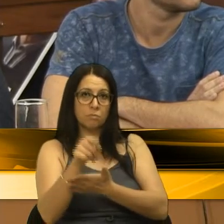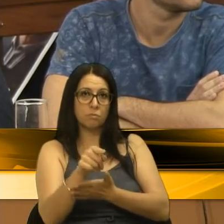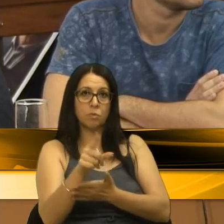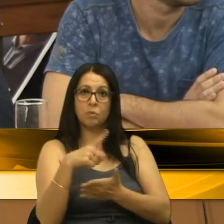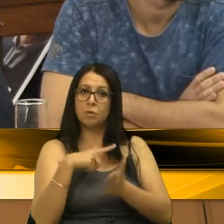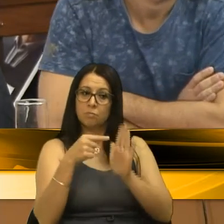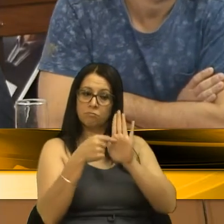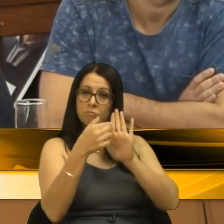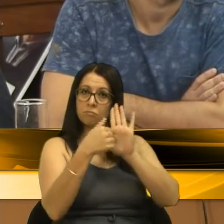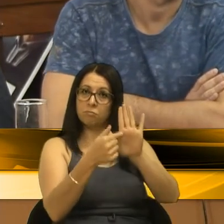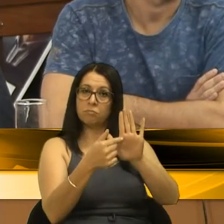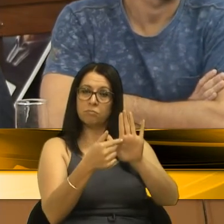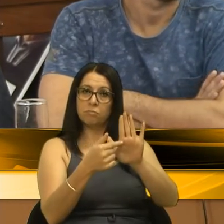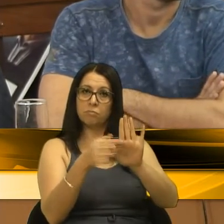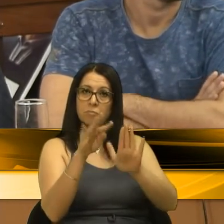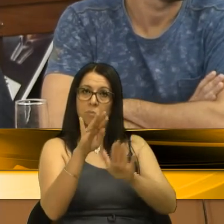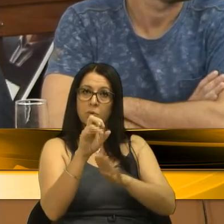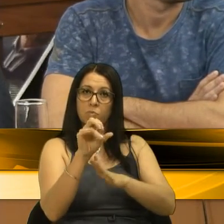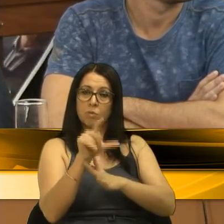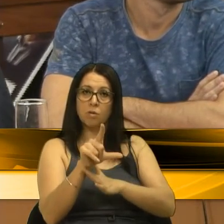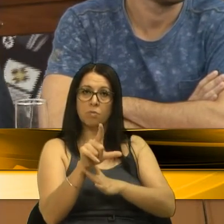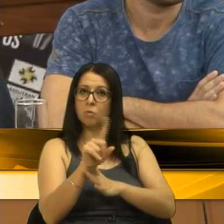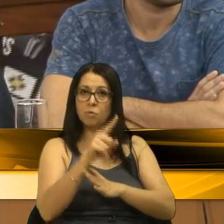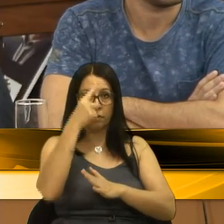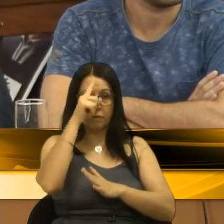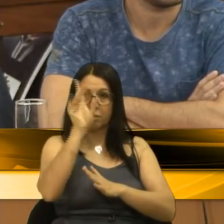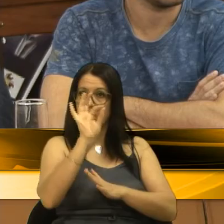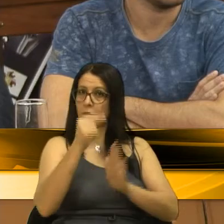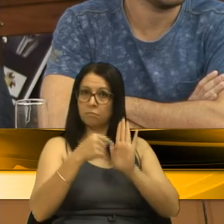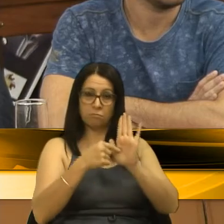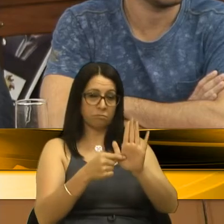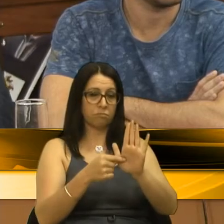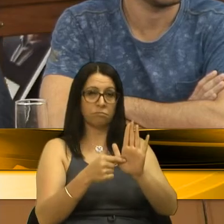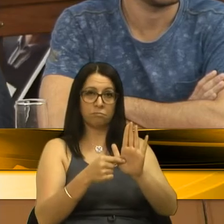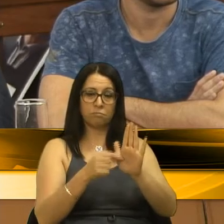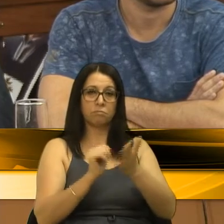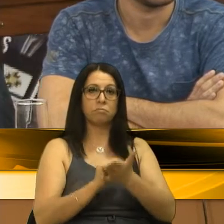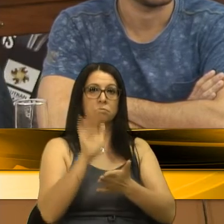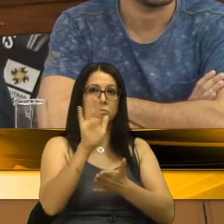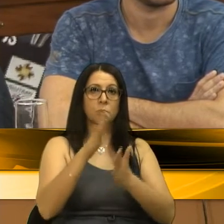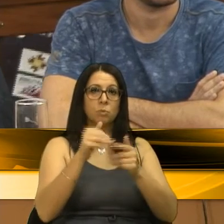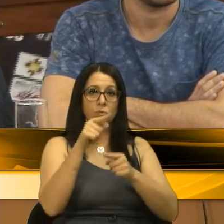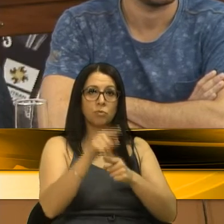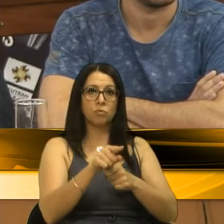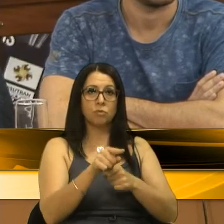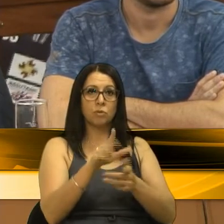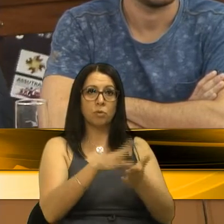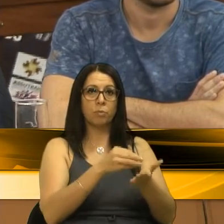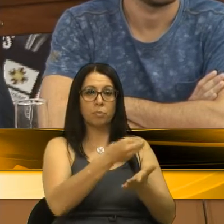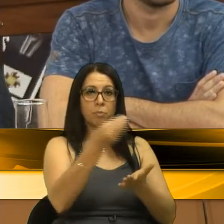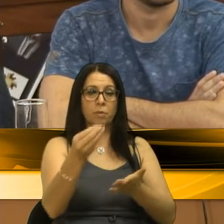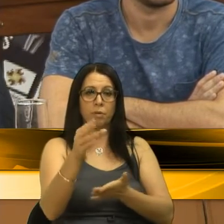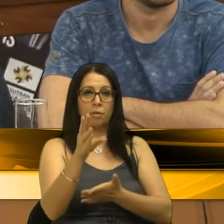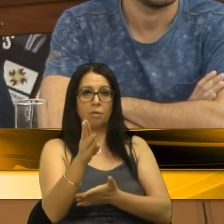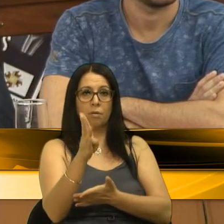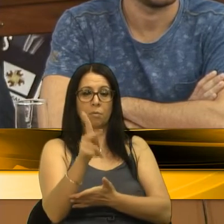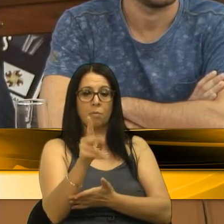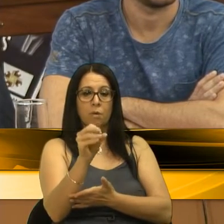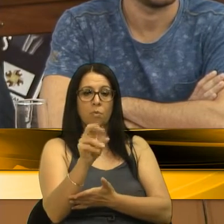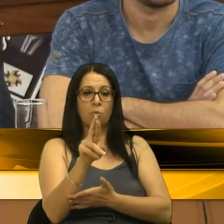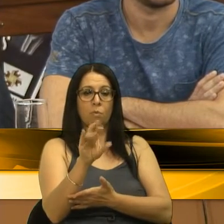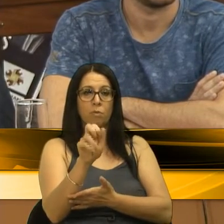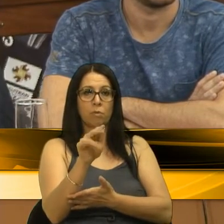da leitura das peças processuais, do ponto de vista de nós conseguirmos abreviar a leitura e que ela